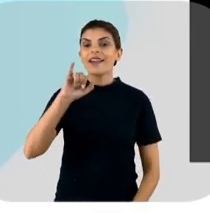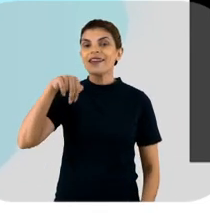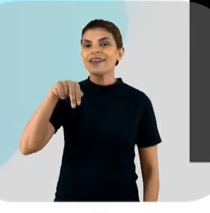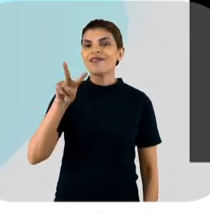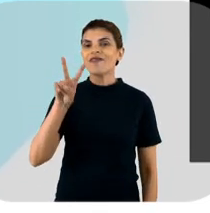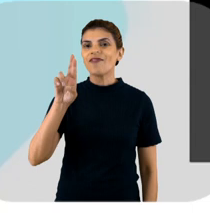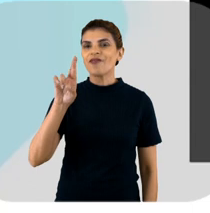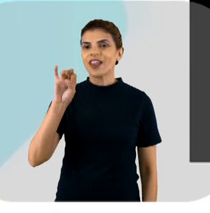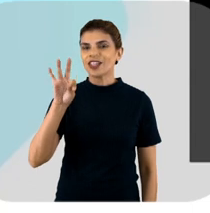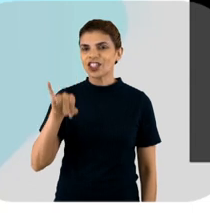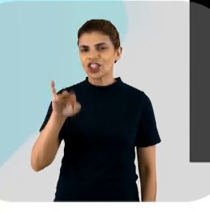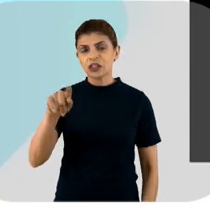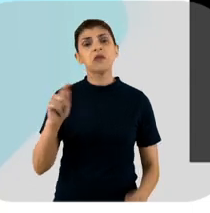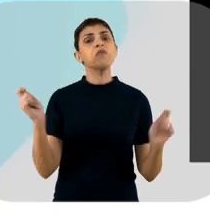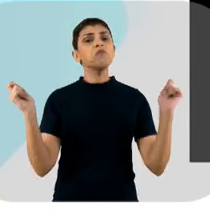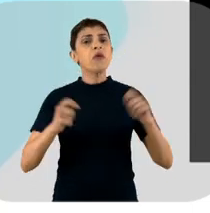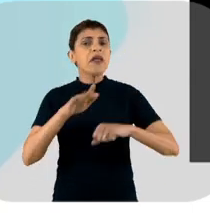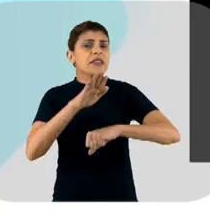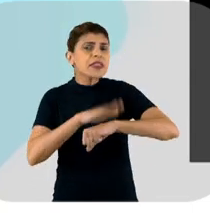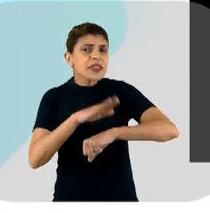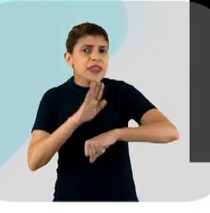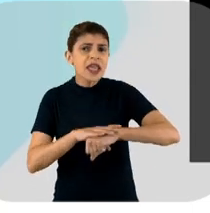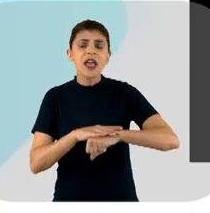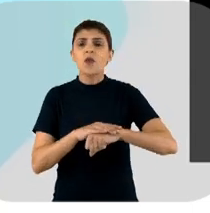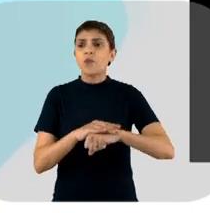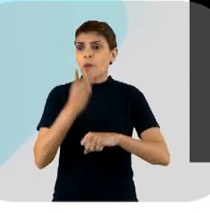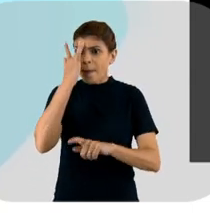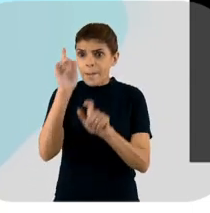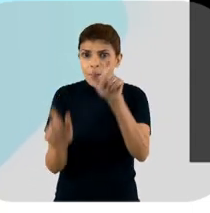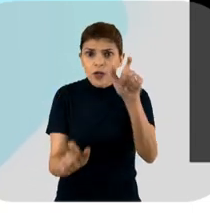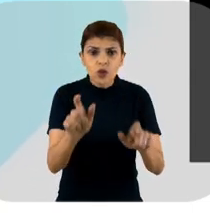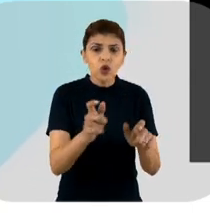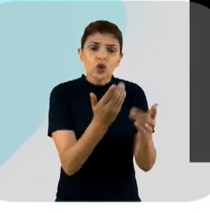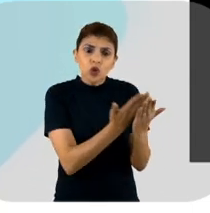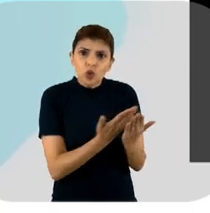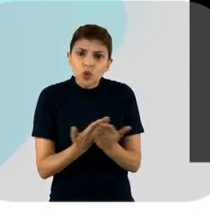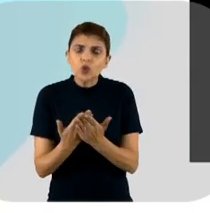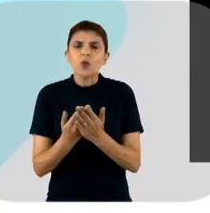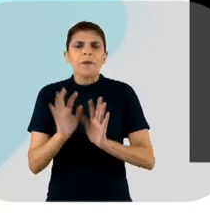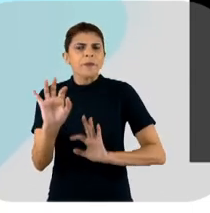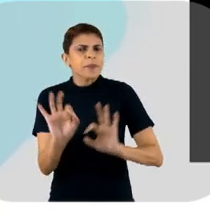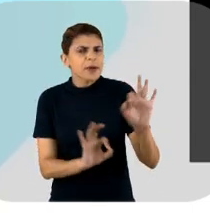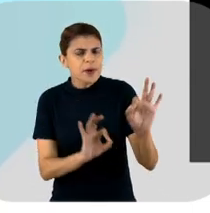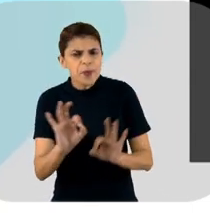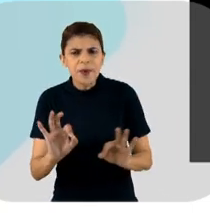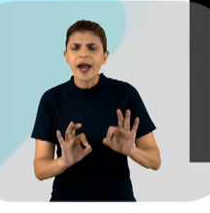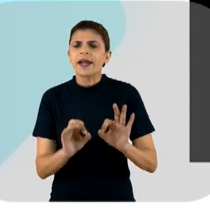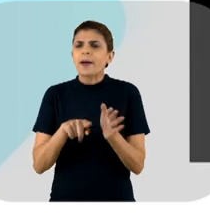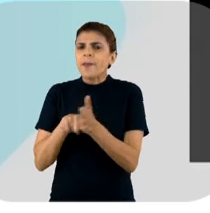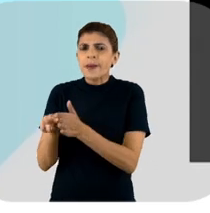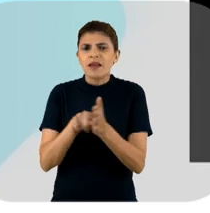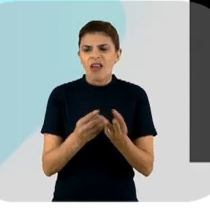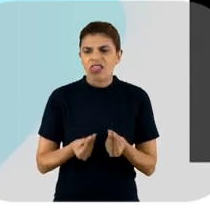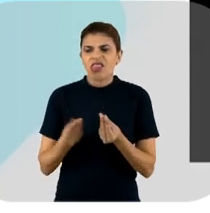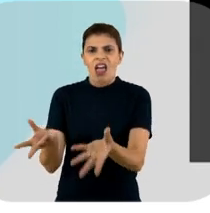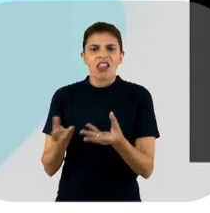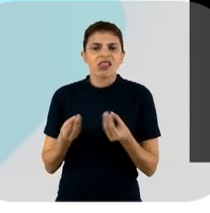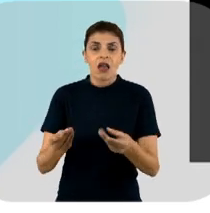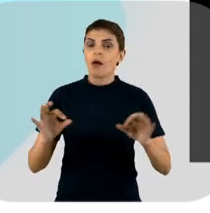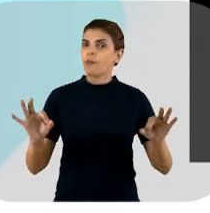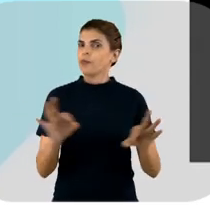sabemos, então, que você pode. É o tempo que de cada estudante se preparar, pesquisar, não é só dar tudo